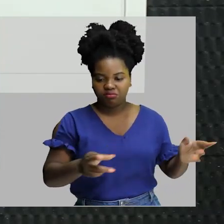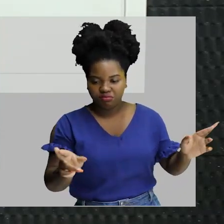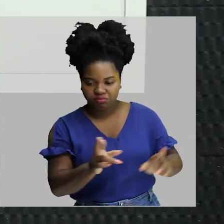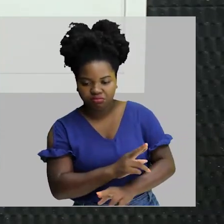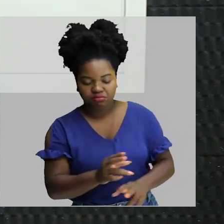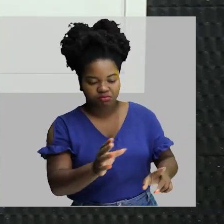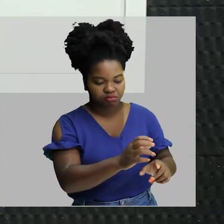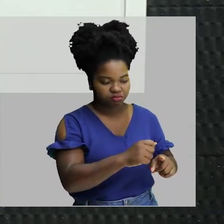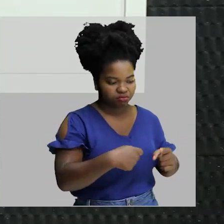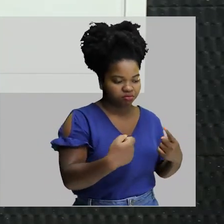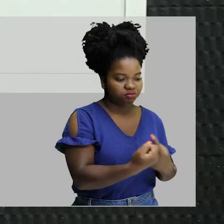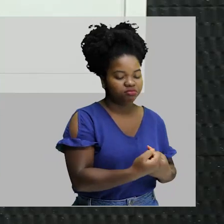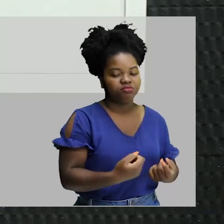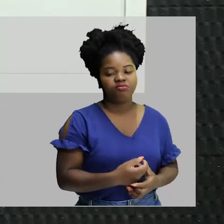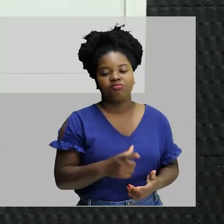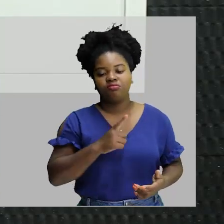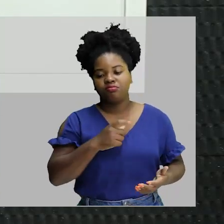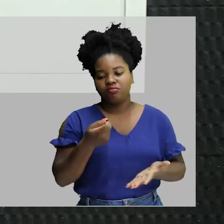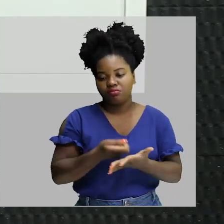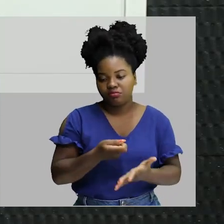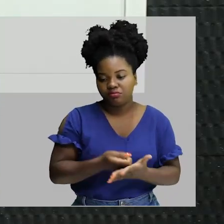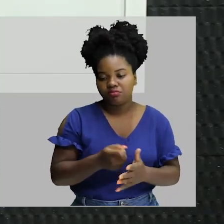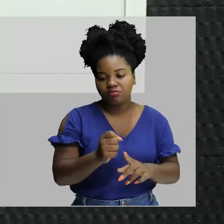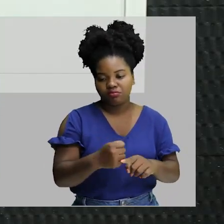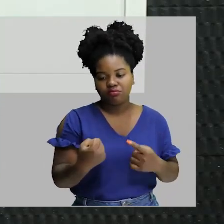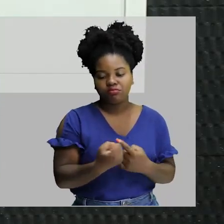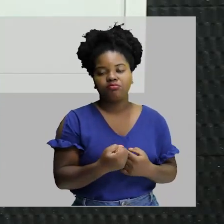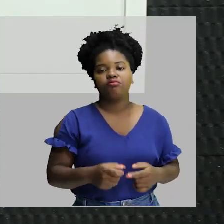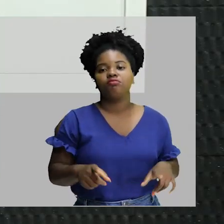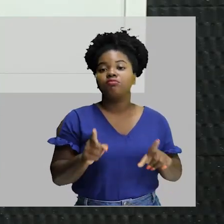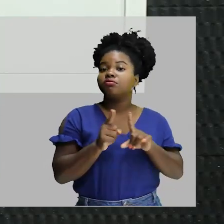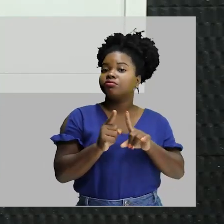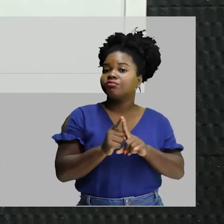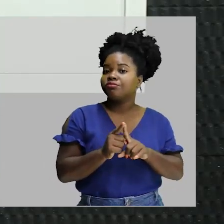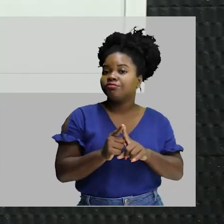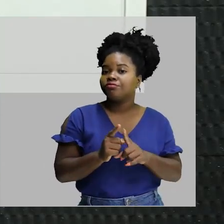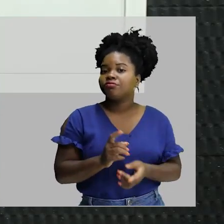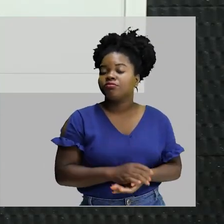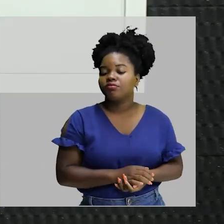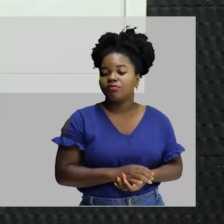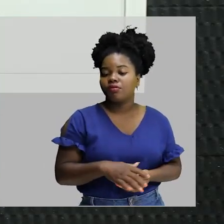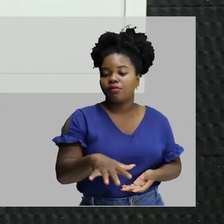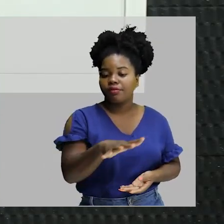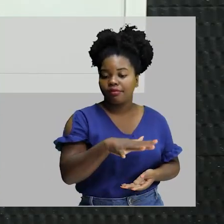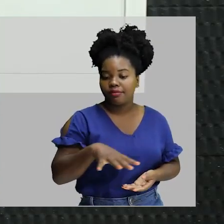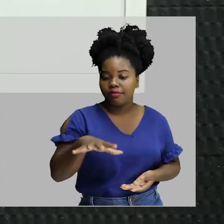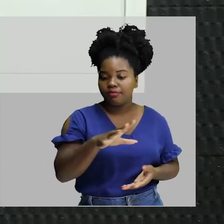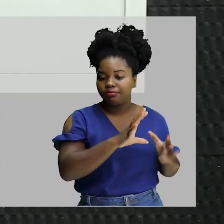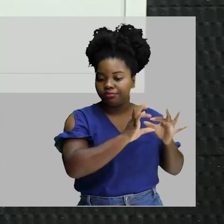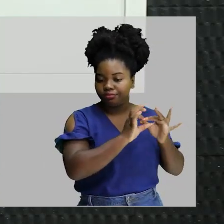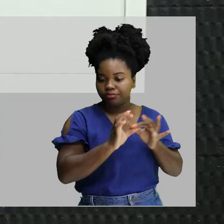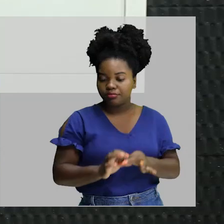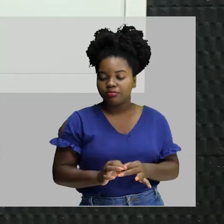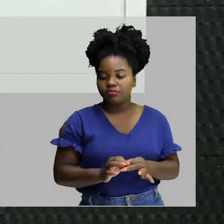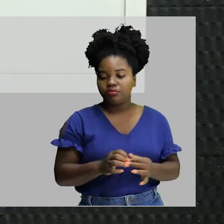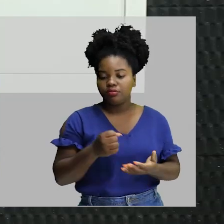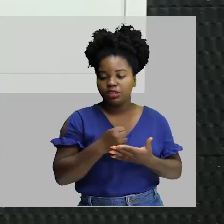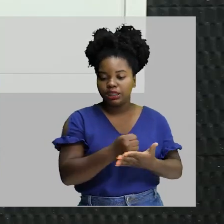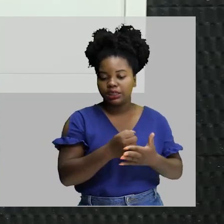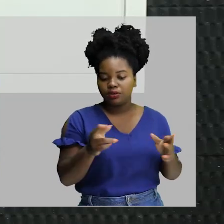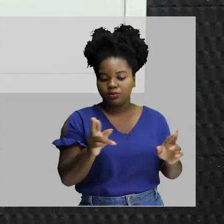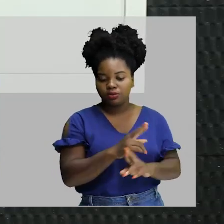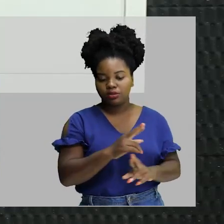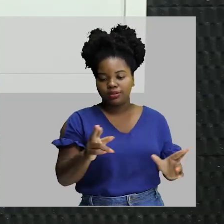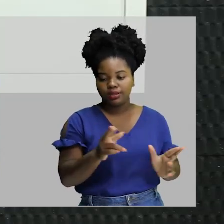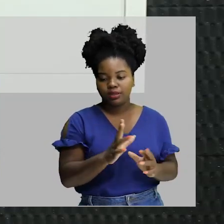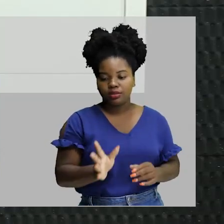determinismo social. E, detalhe, isso aqui, claro, este ambiente, esse contexto, é o que condiciona esta